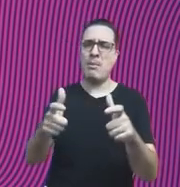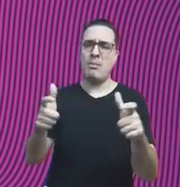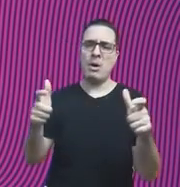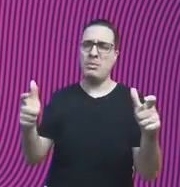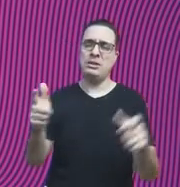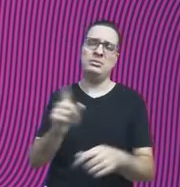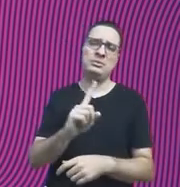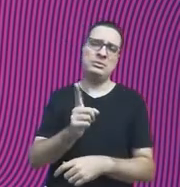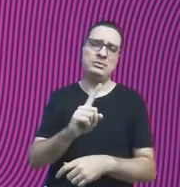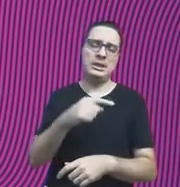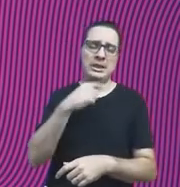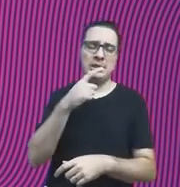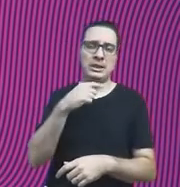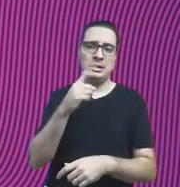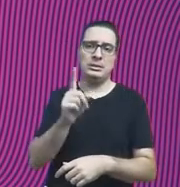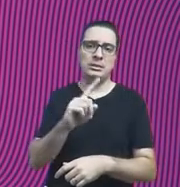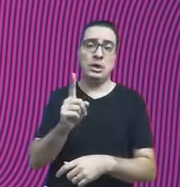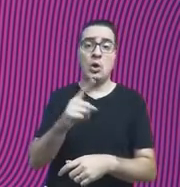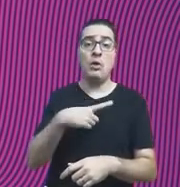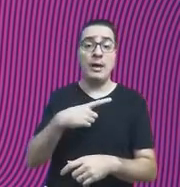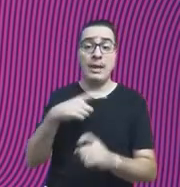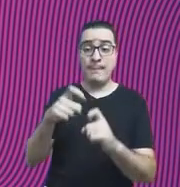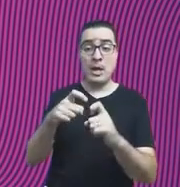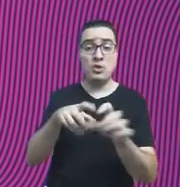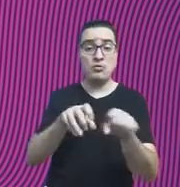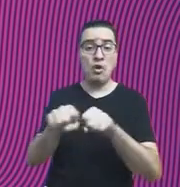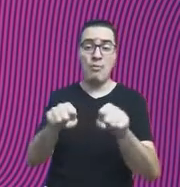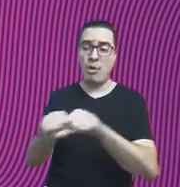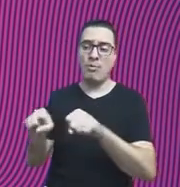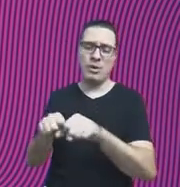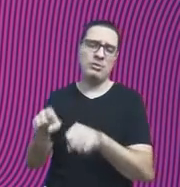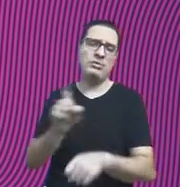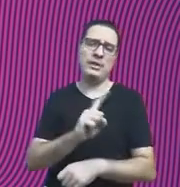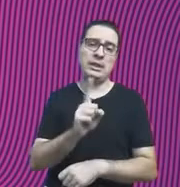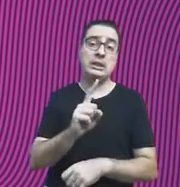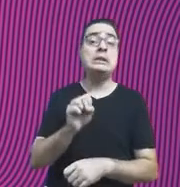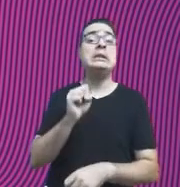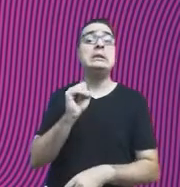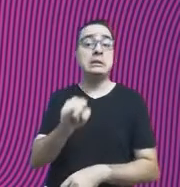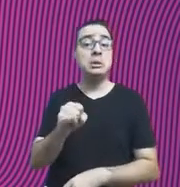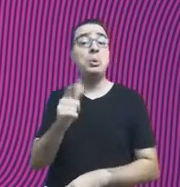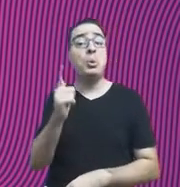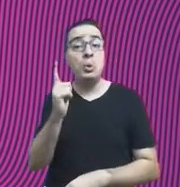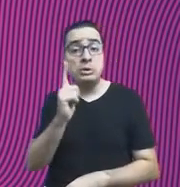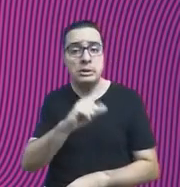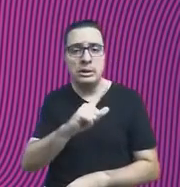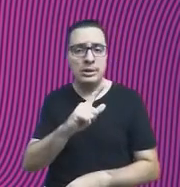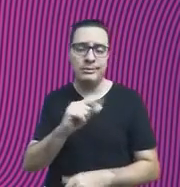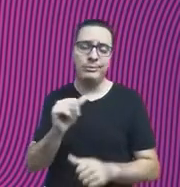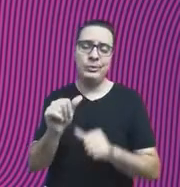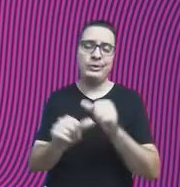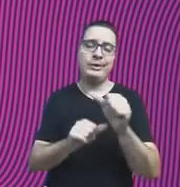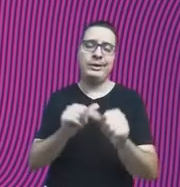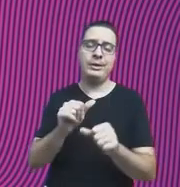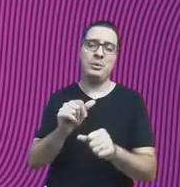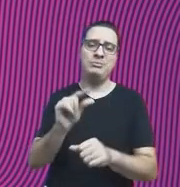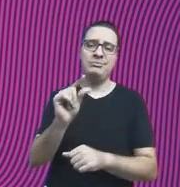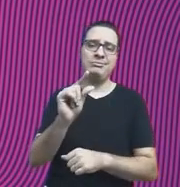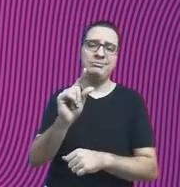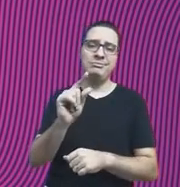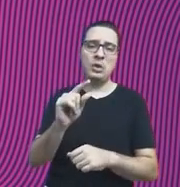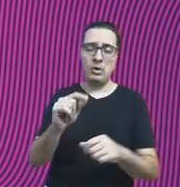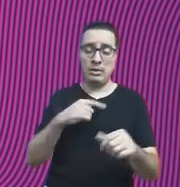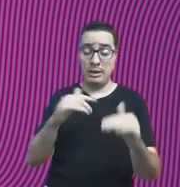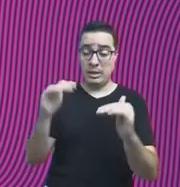inoportunamente uma quantidade imensa de médicos. Isso não vai acontecer. E mesmo que acontecesse, isso não daria força para que esse